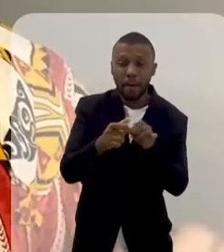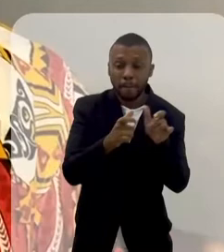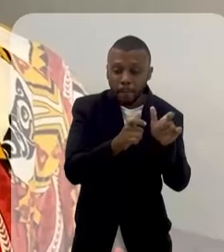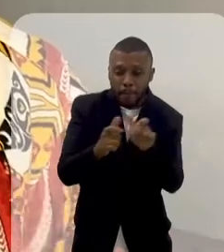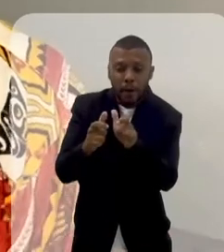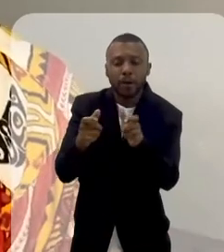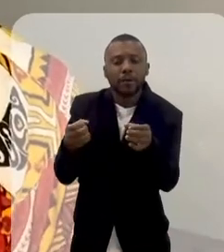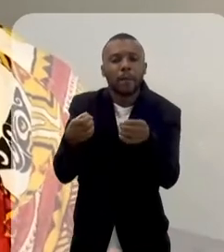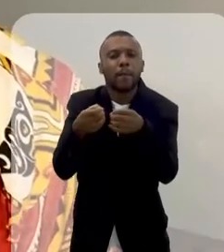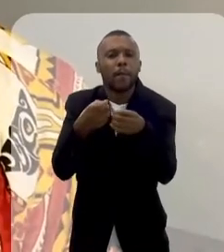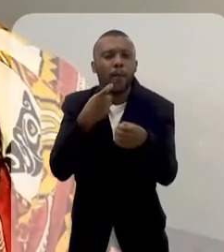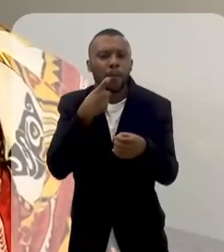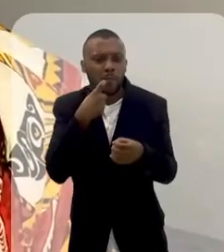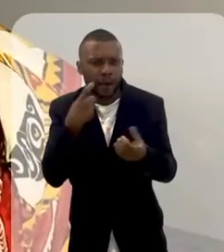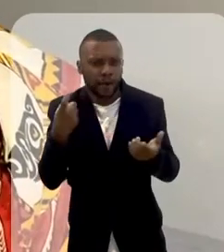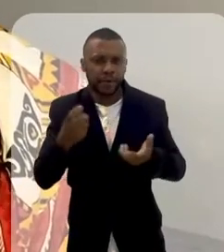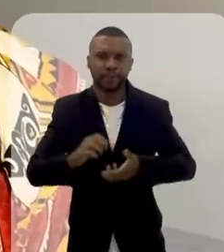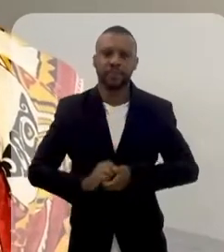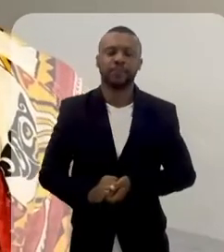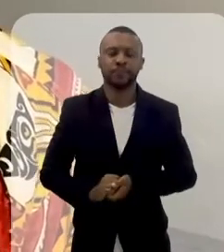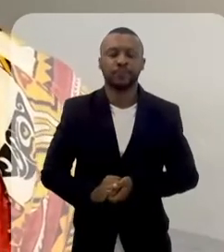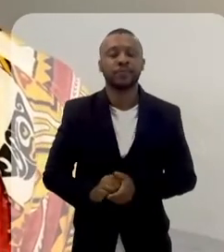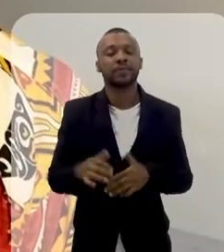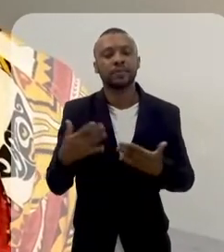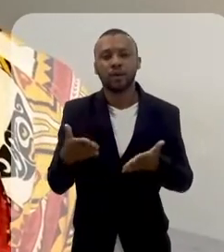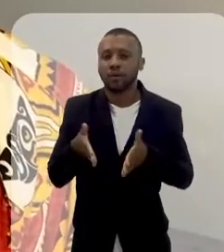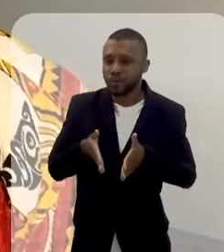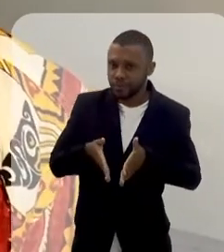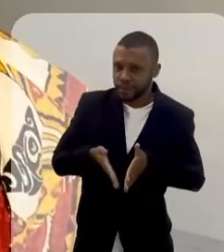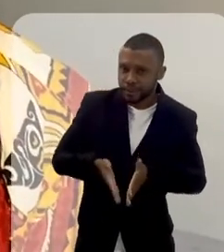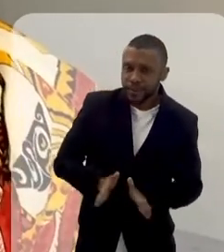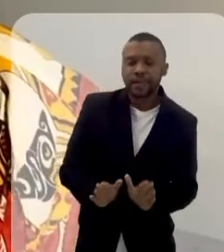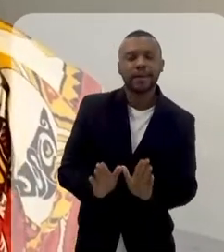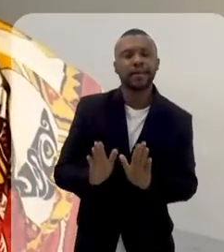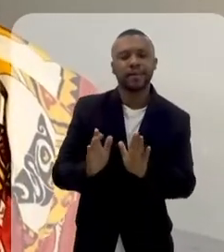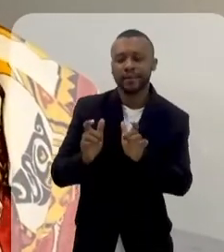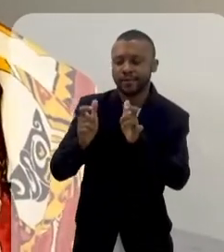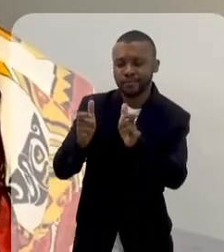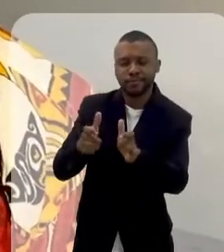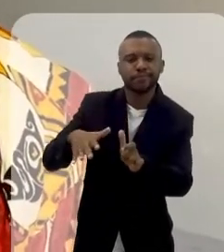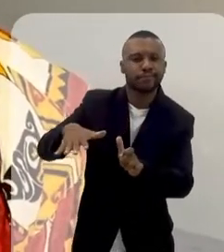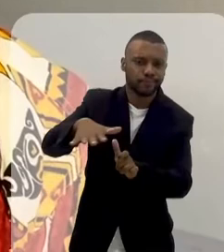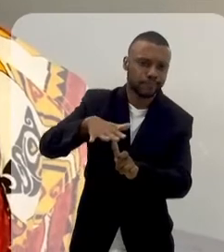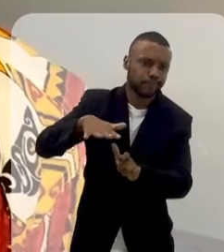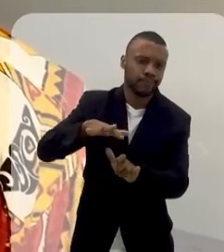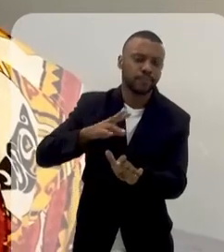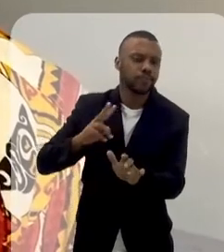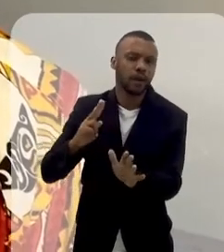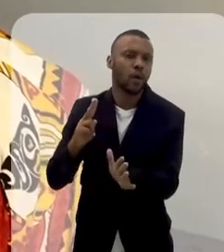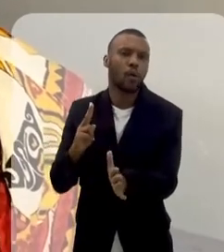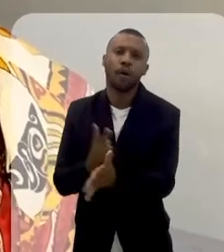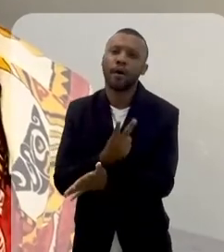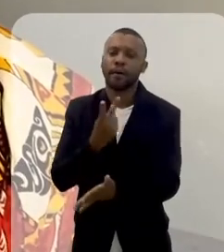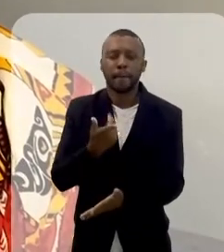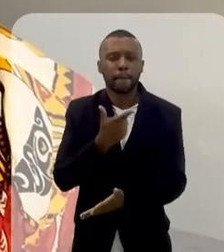são tão distantes. Então, quando eu venho a nascer, né, o meu pai,